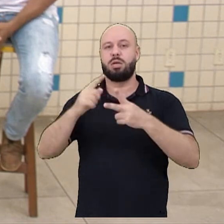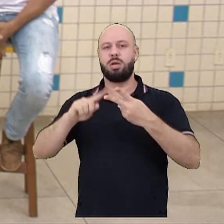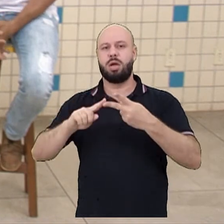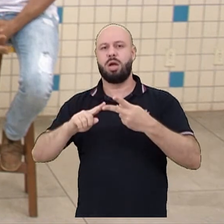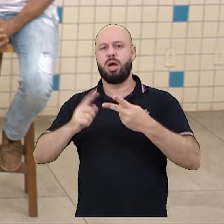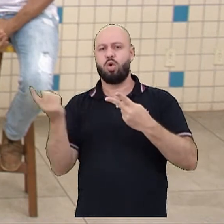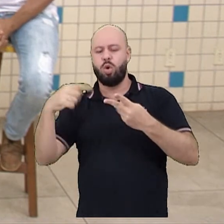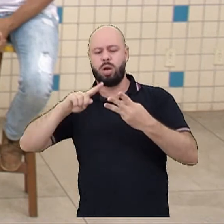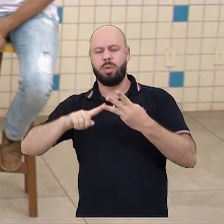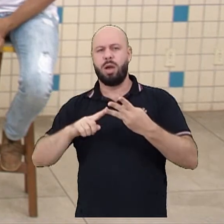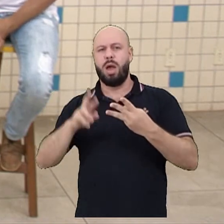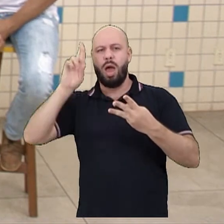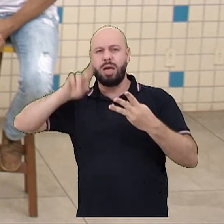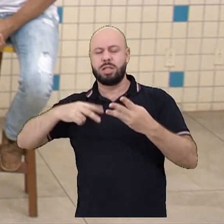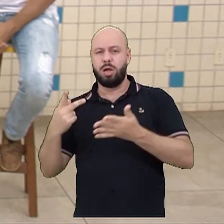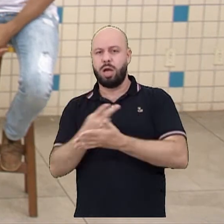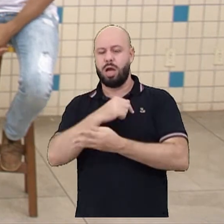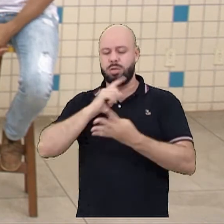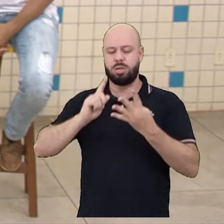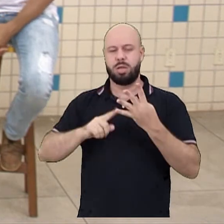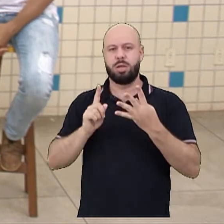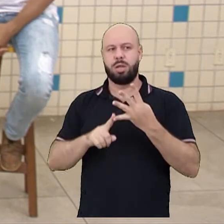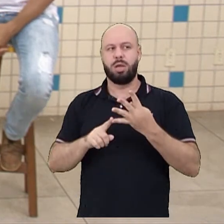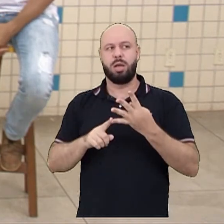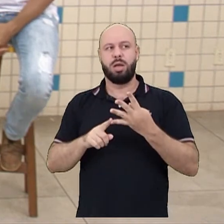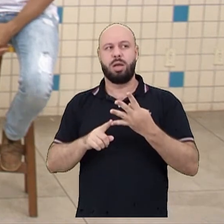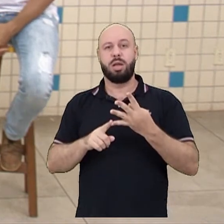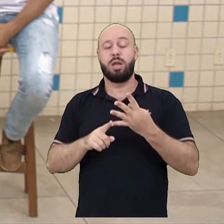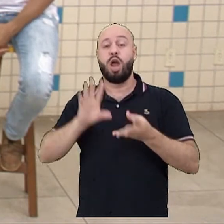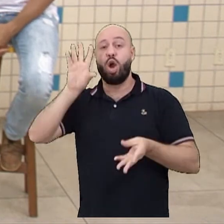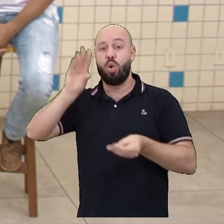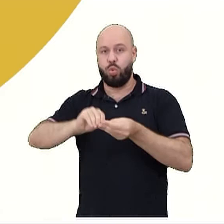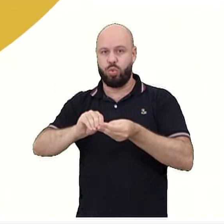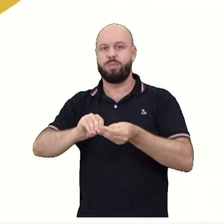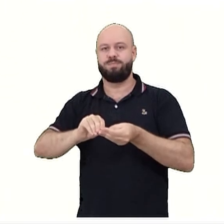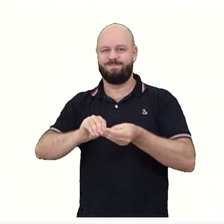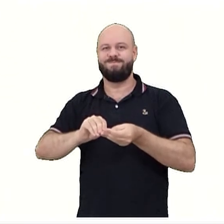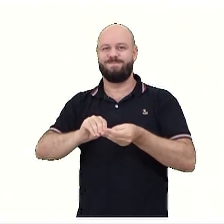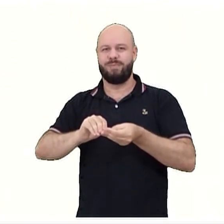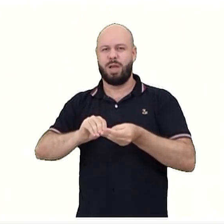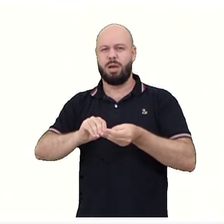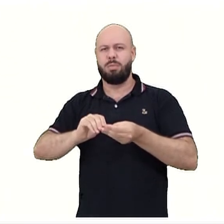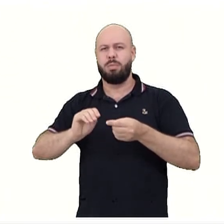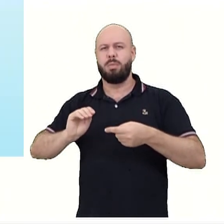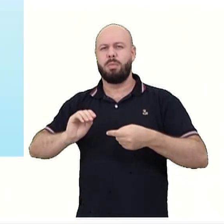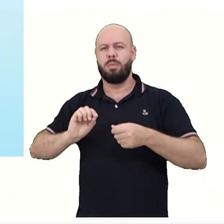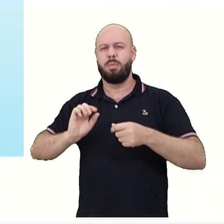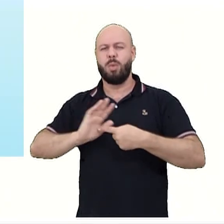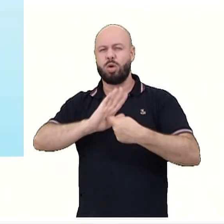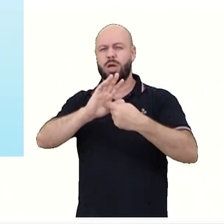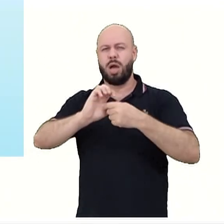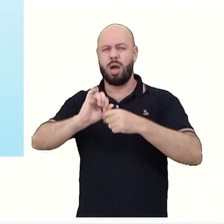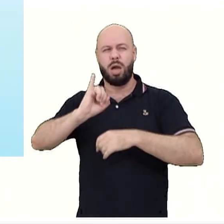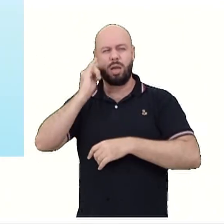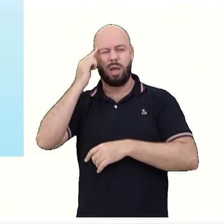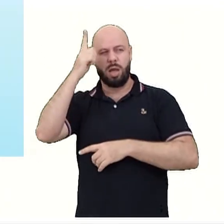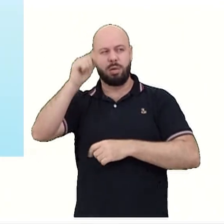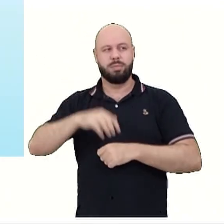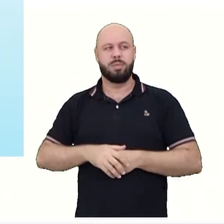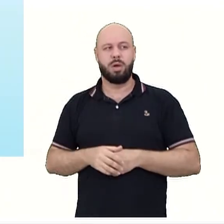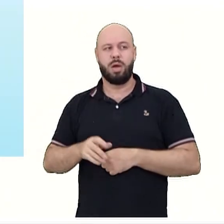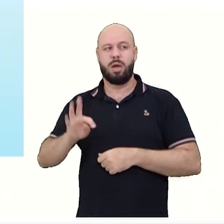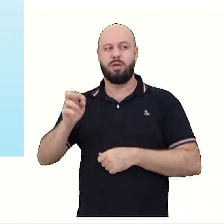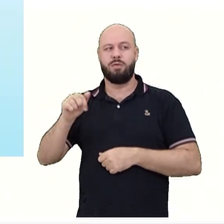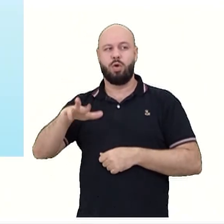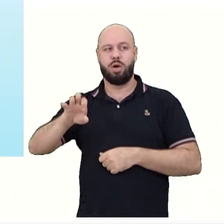razão e causa, nós temos aí também resultado ou conclusão para exprimir essa ideia, né? Exatamente, com a palavra aí,